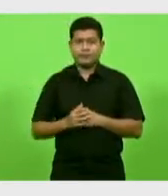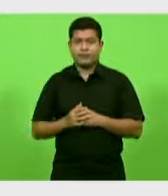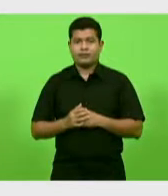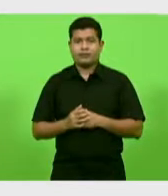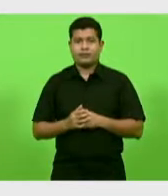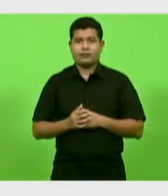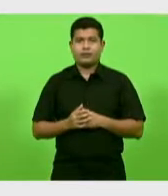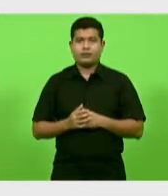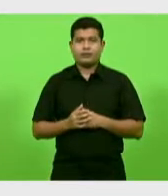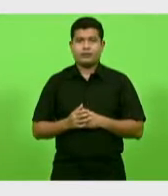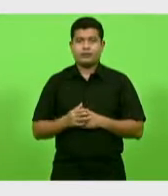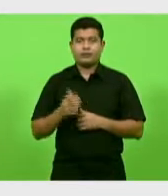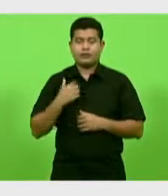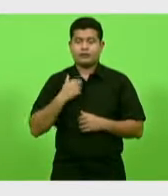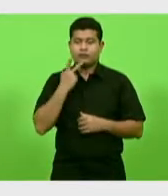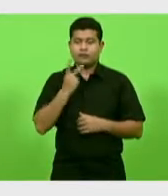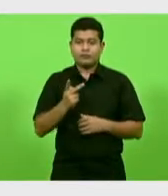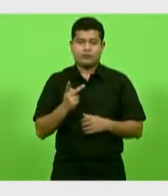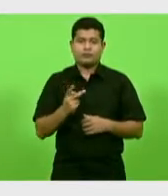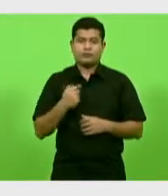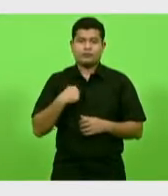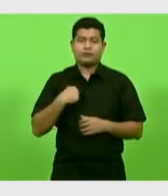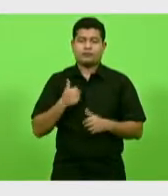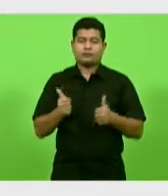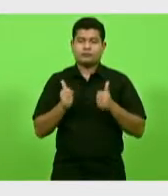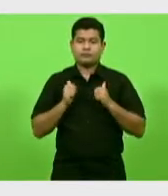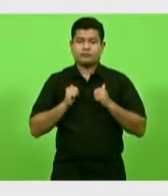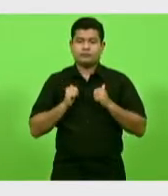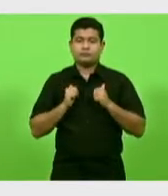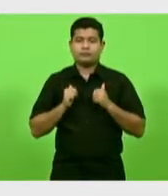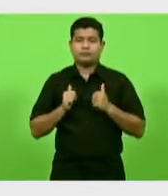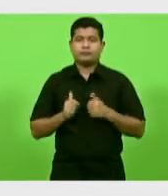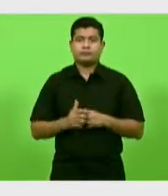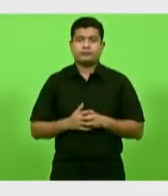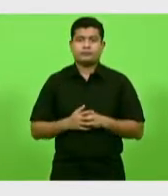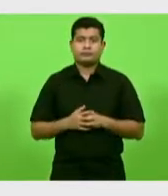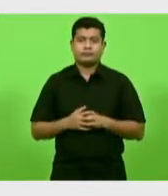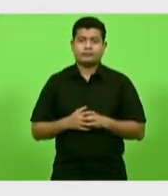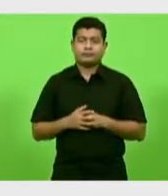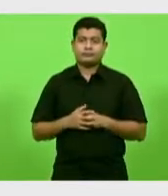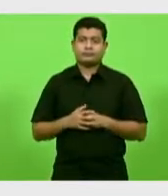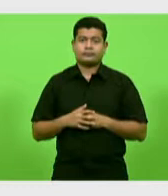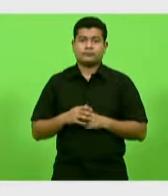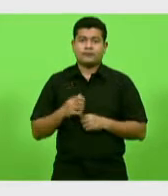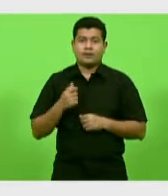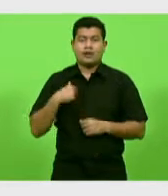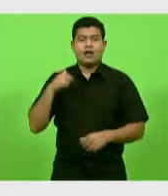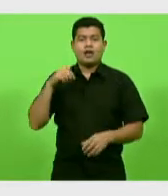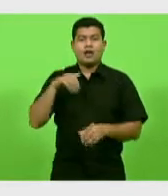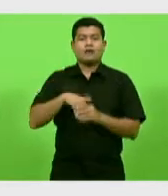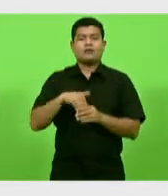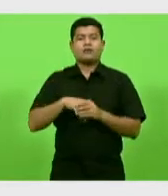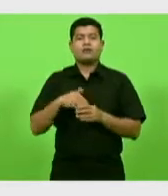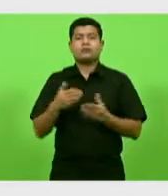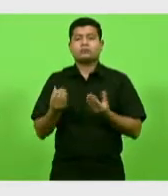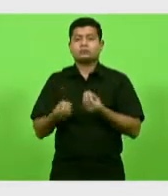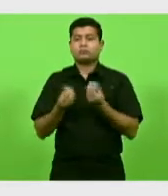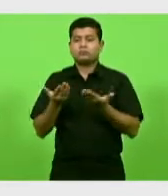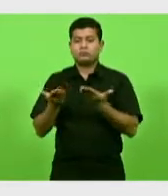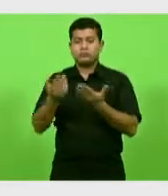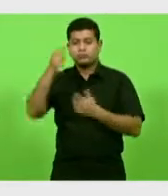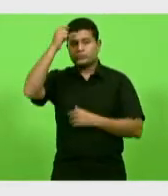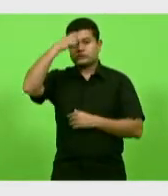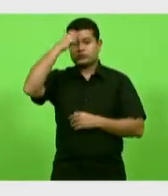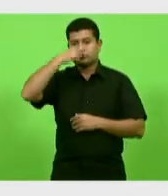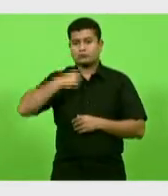Como já havia mencionado, presidente, eu vou me abster dessa votação. Como vota deputado Maurício Kudilark? Voto sim,